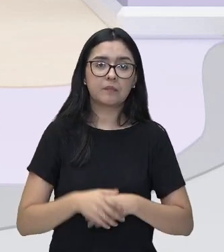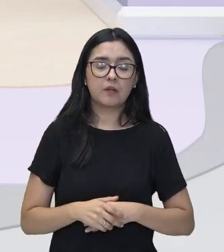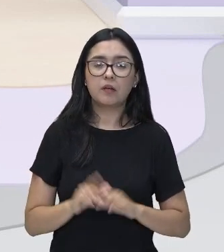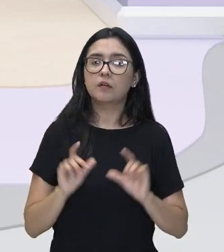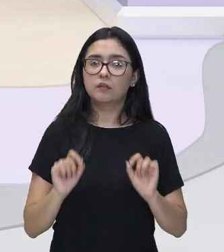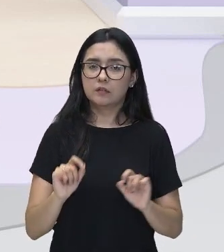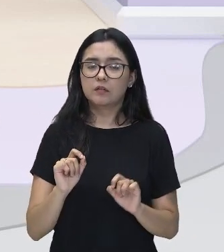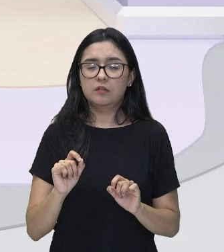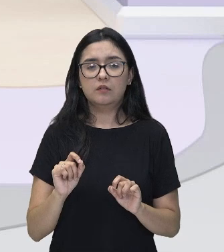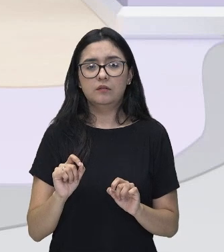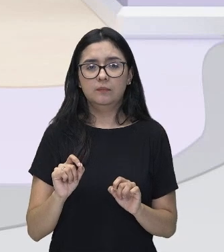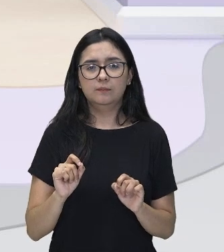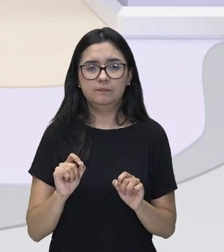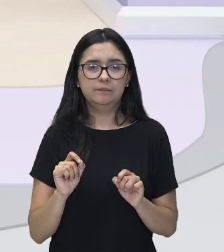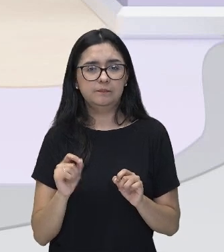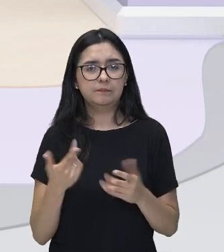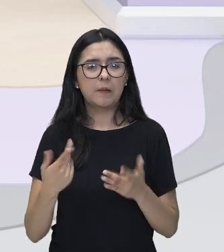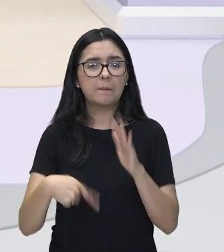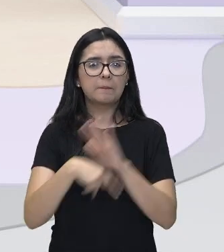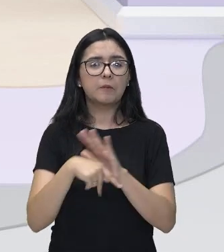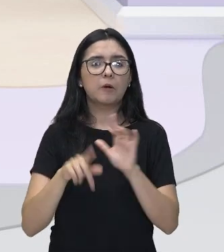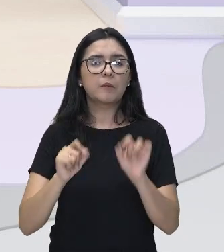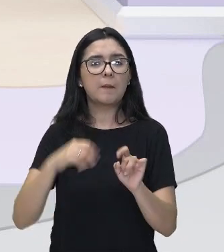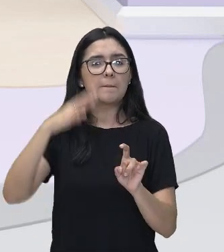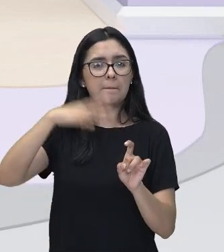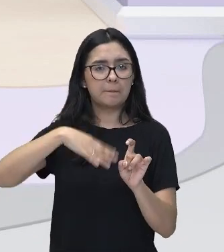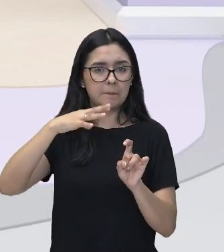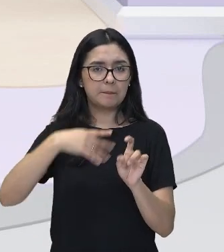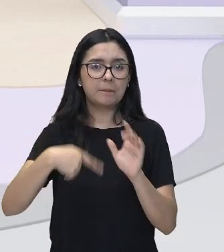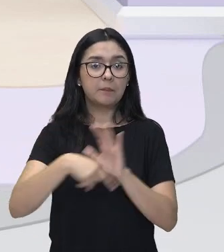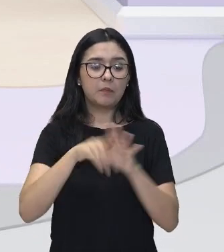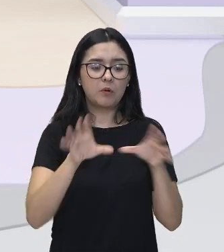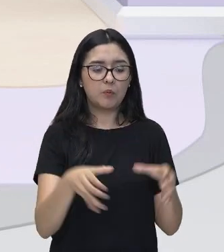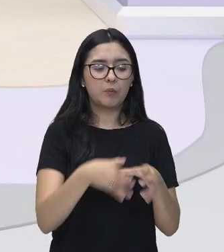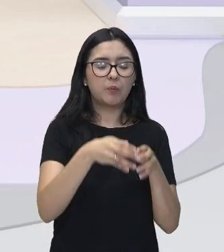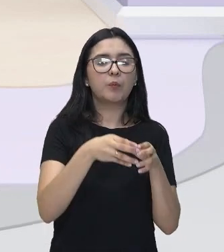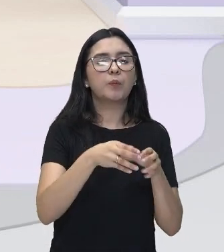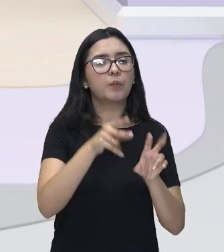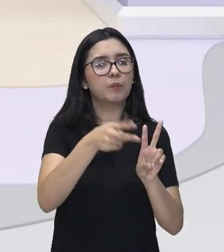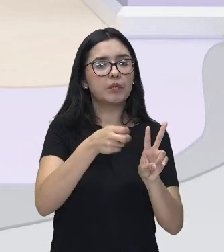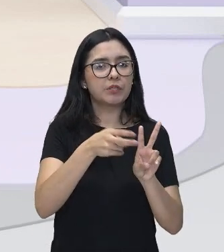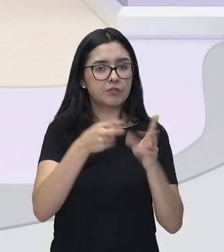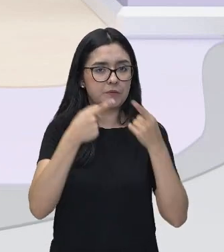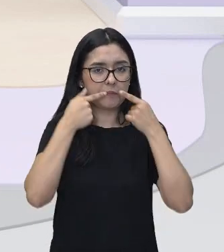nós acabamos de ver, pertence à mitologia deste povo indígena.